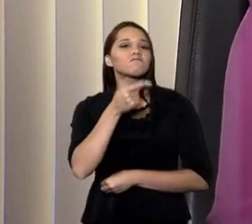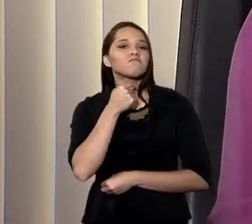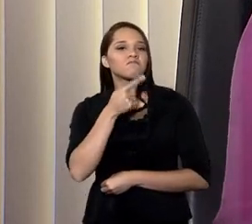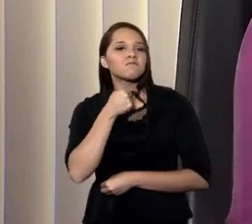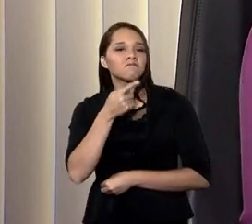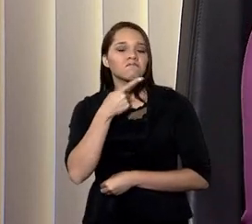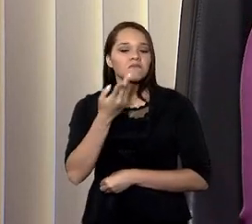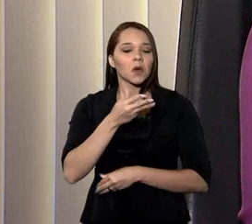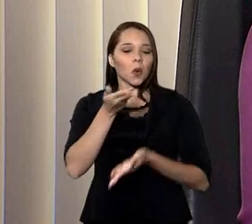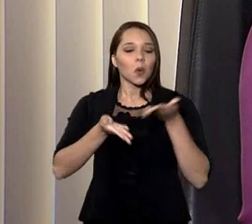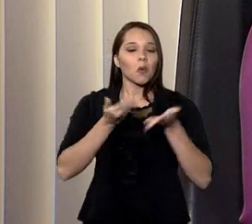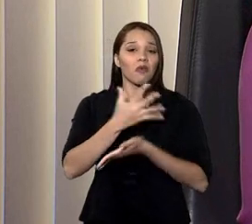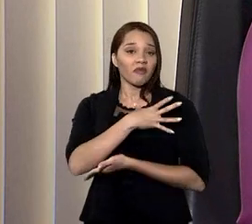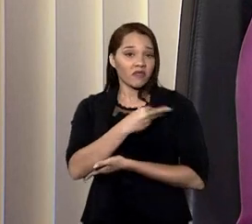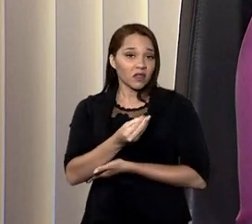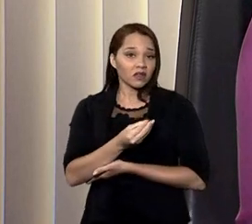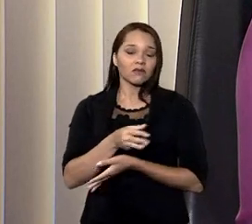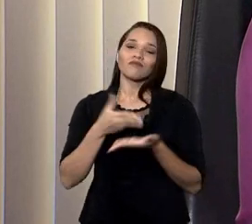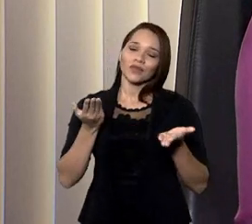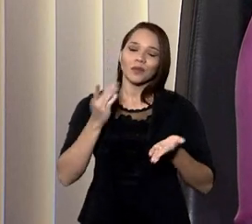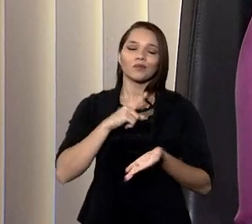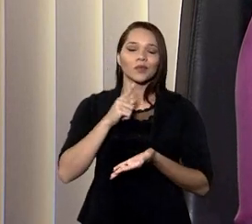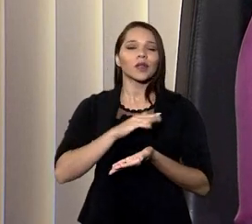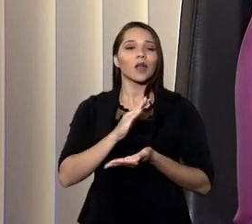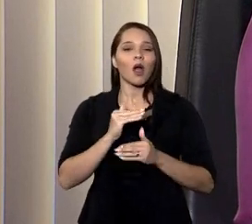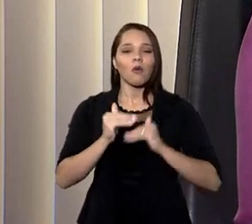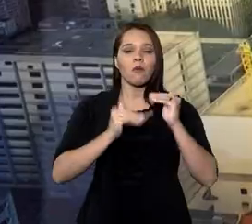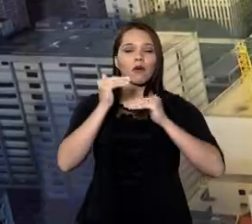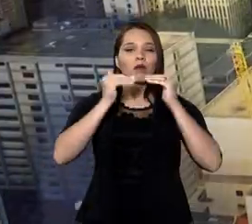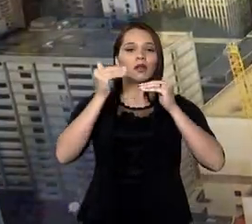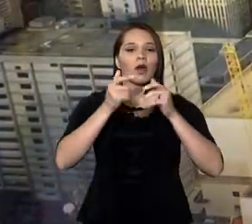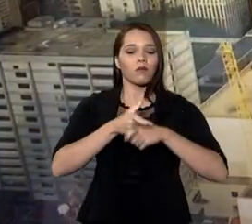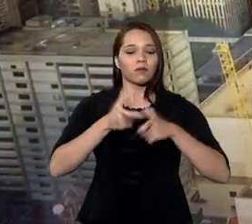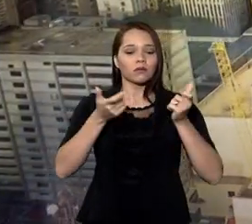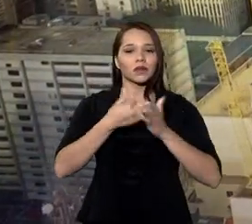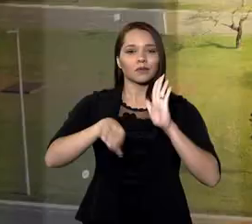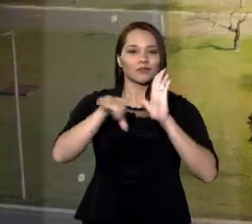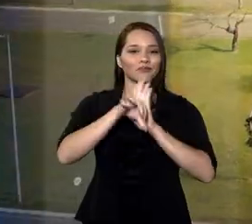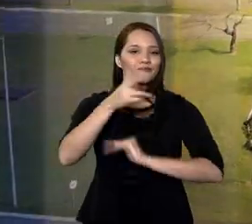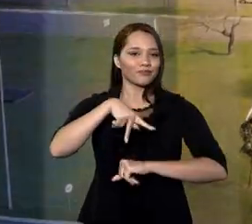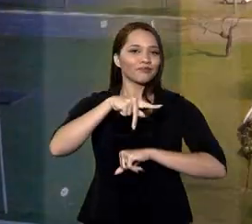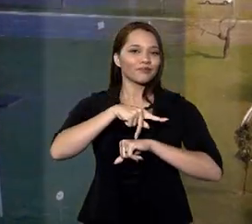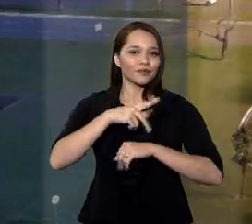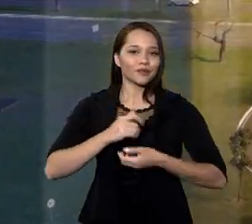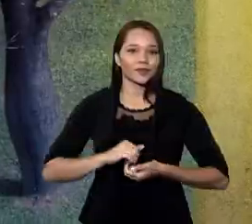os filhos então eles eram um fator que aumentaria a criminalidade no país